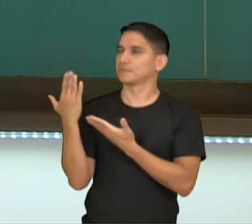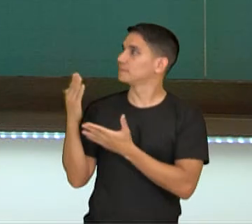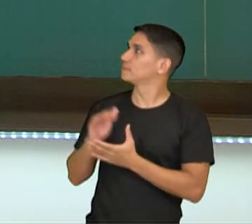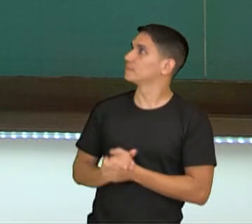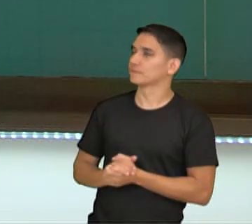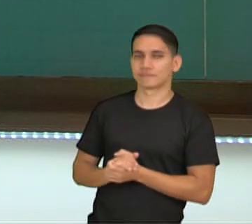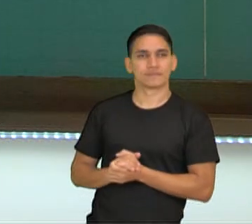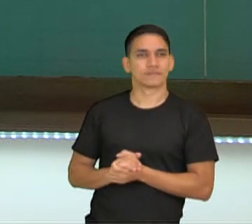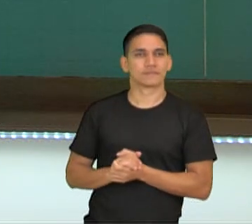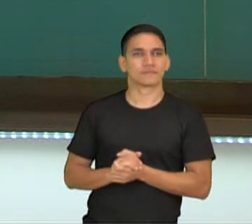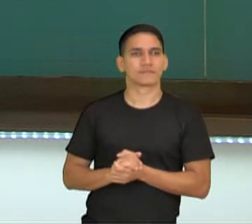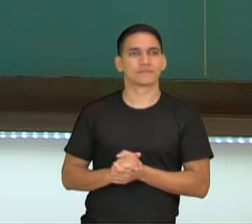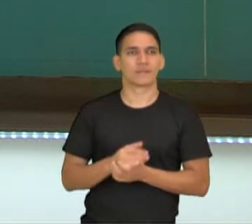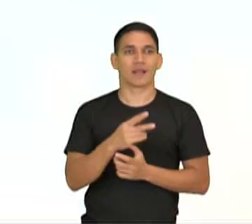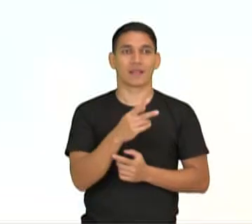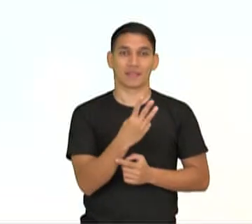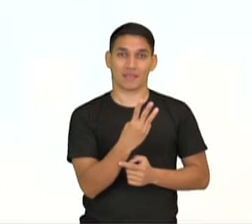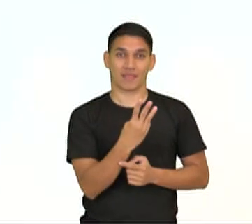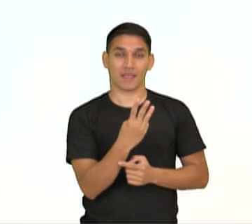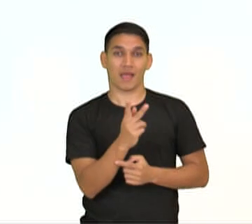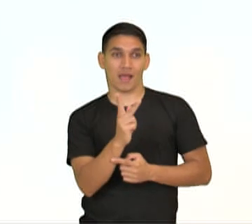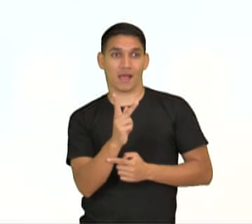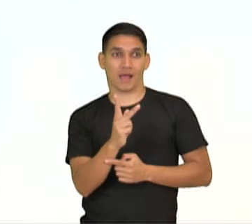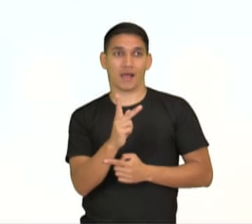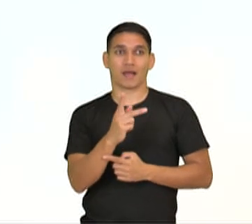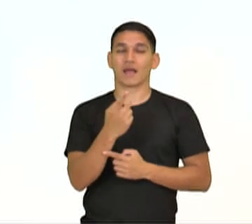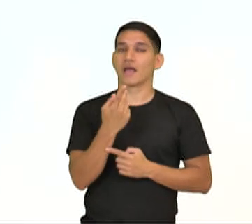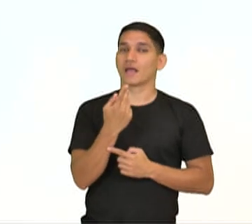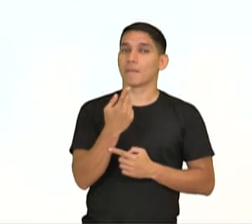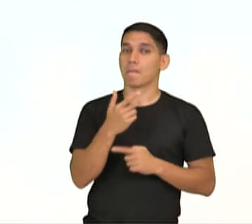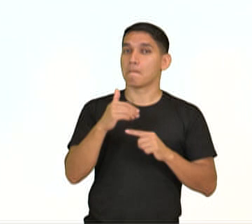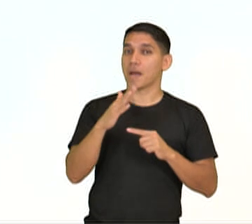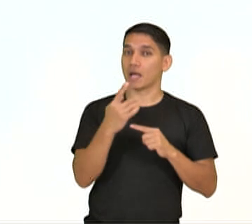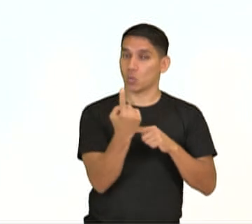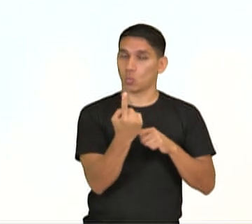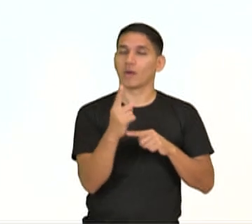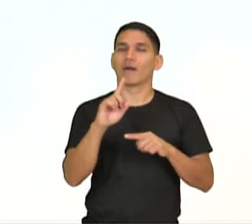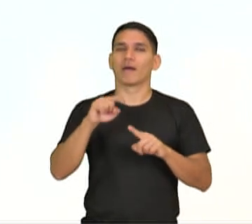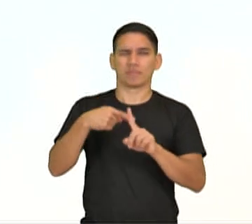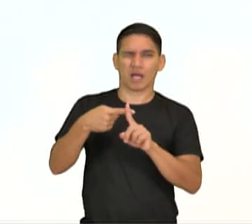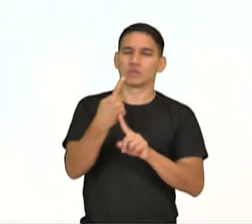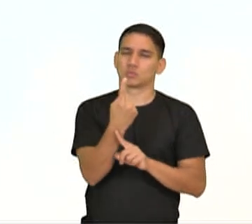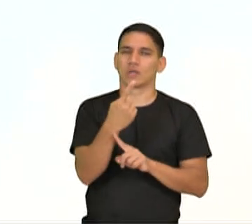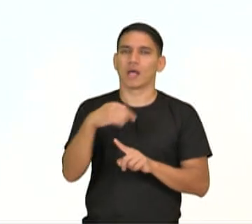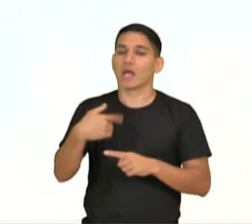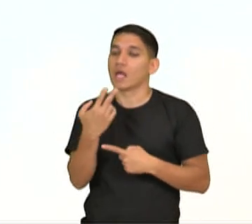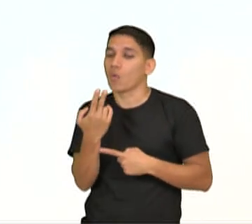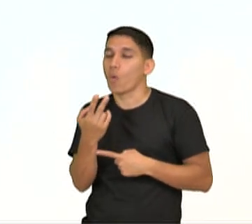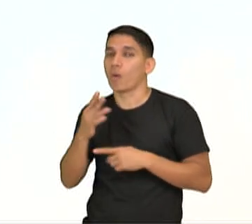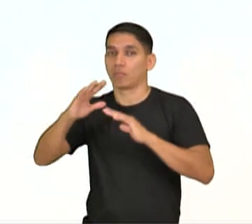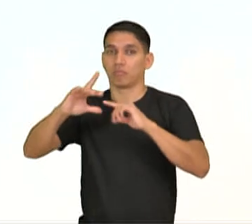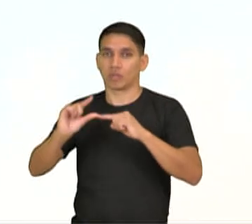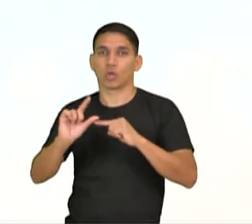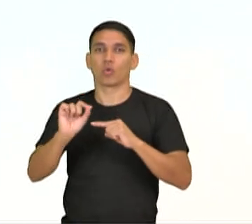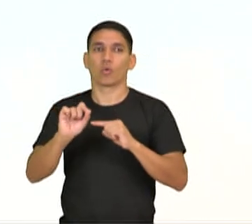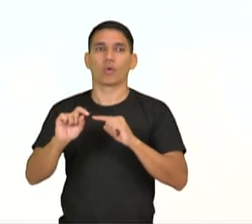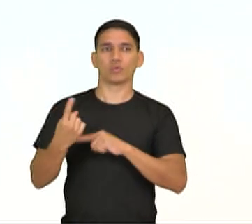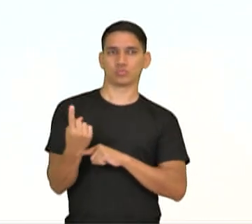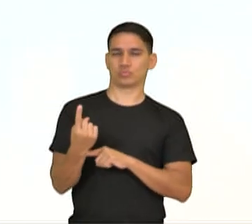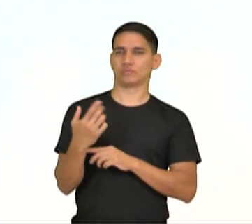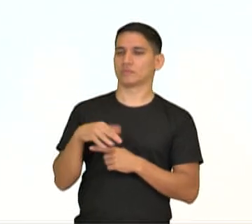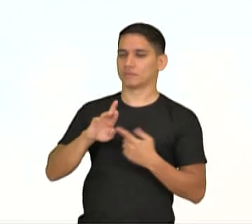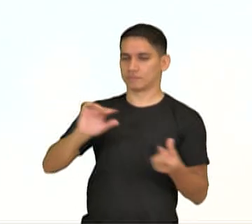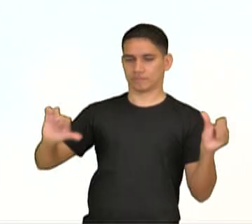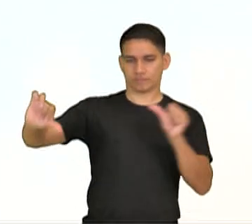menor ou igual que 1. Então, esse 1 que está aqui positivo, eu passei para lá, subtraindo, ficou 3K menor